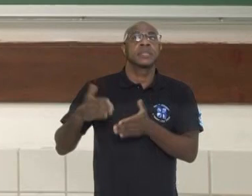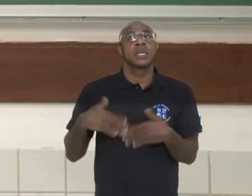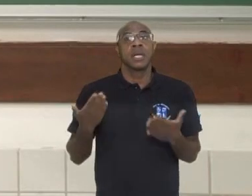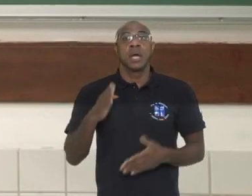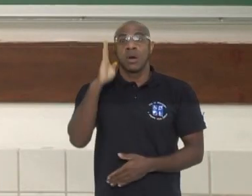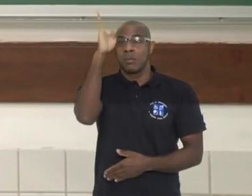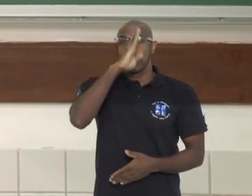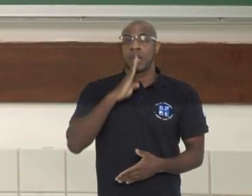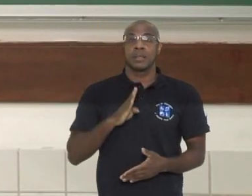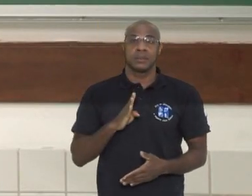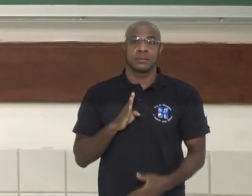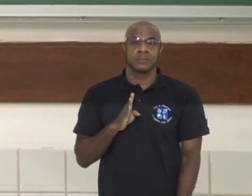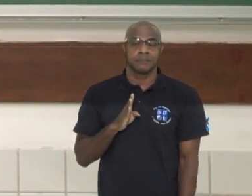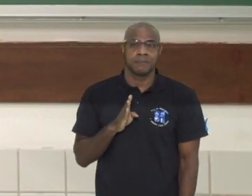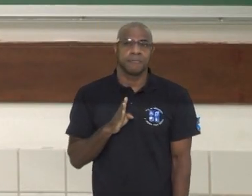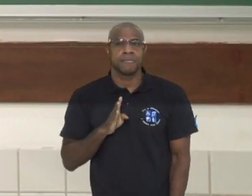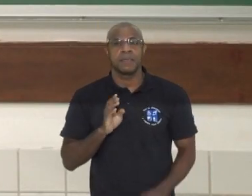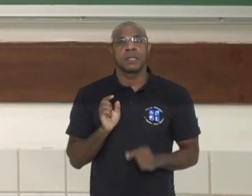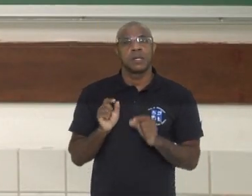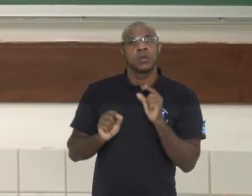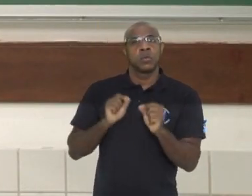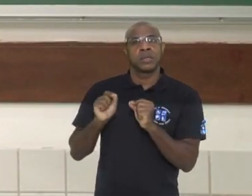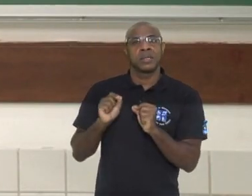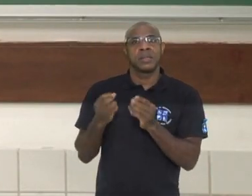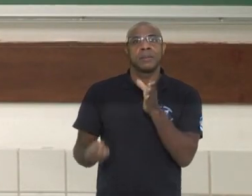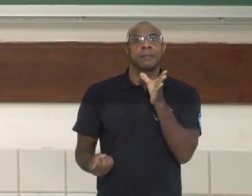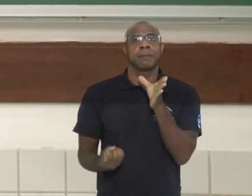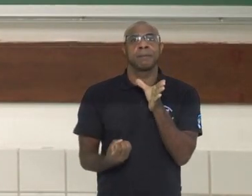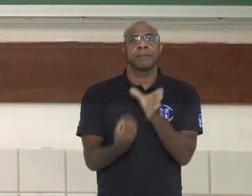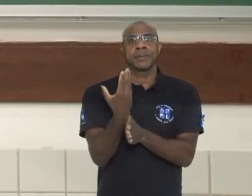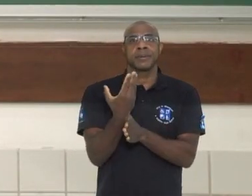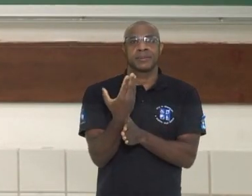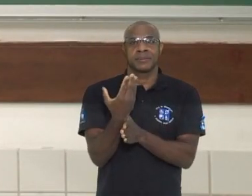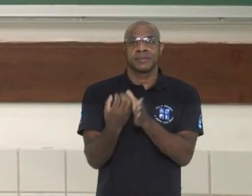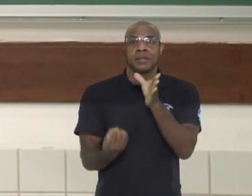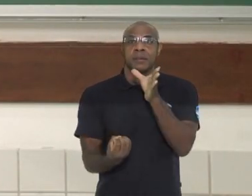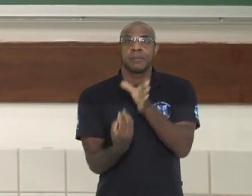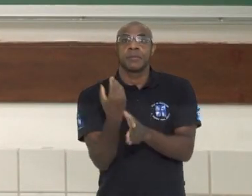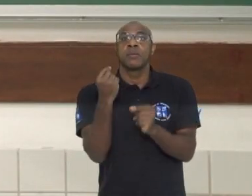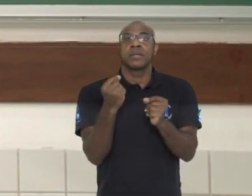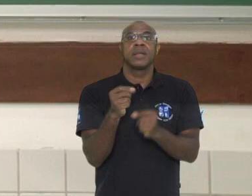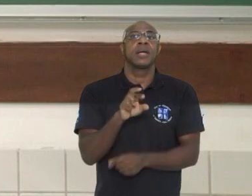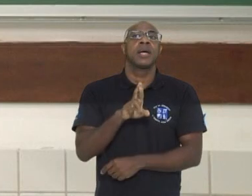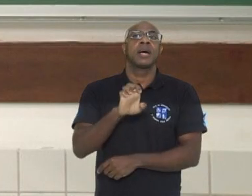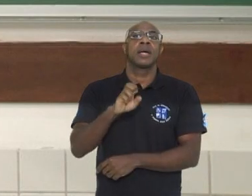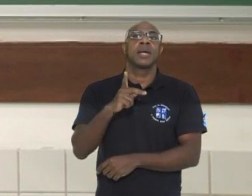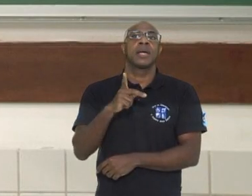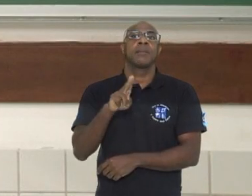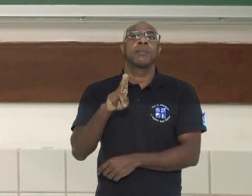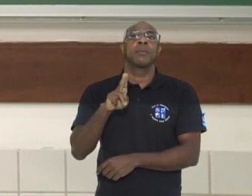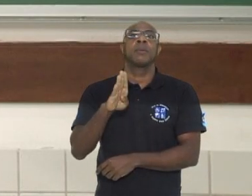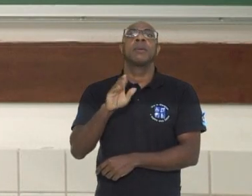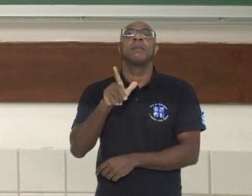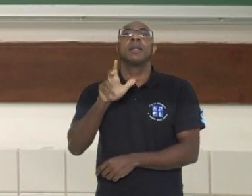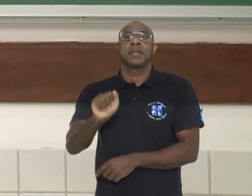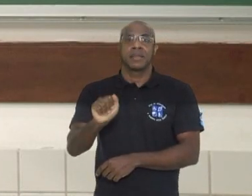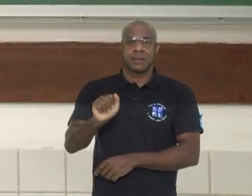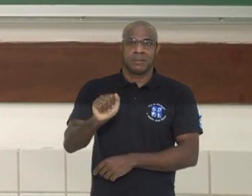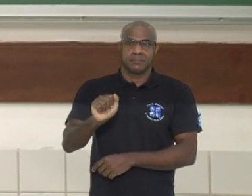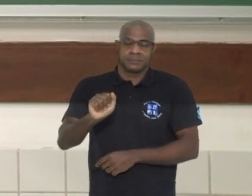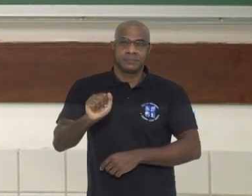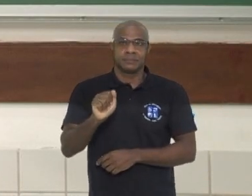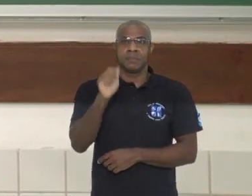o Brasil se tornava uma república. Então, olha que interessante, aquele objetivo dos conjurados mineiros